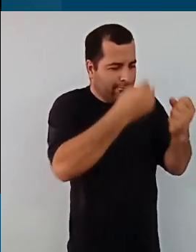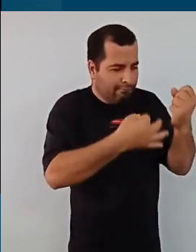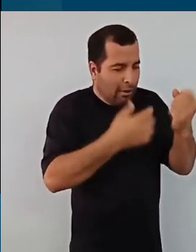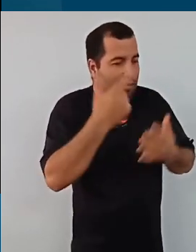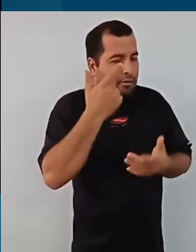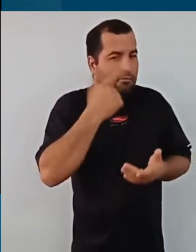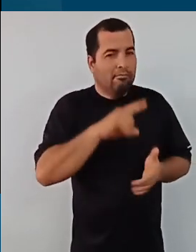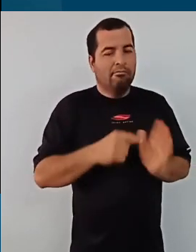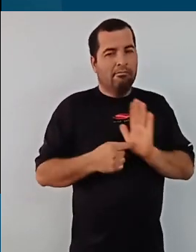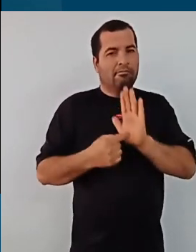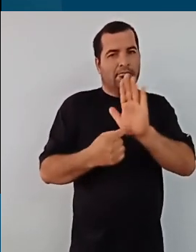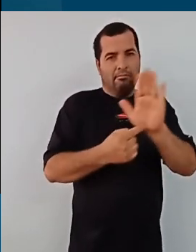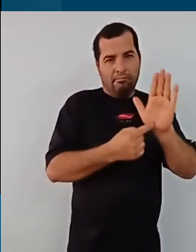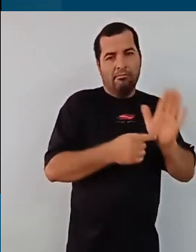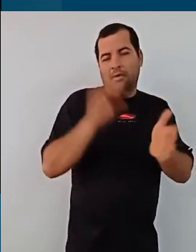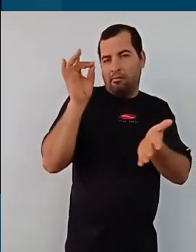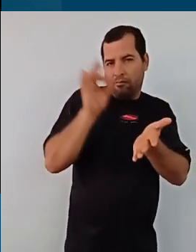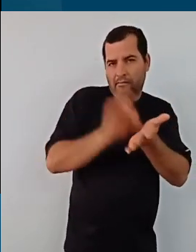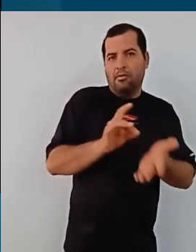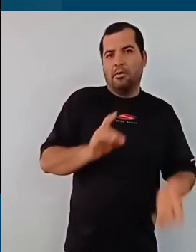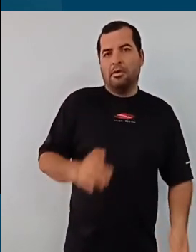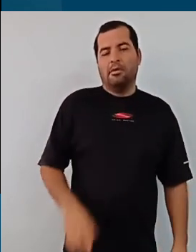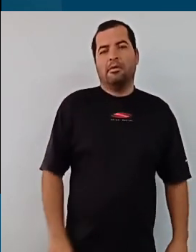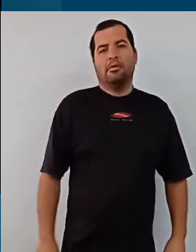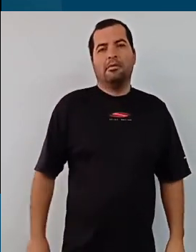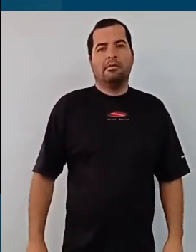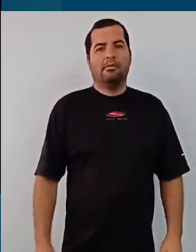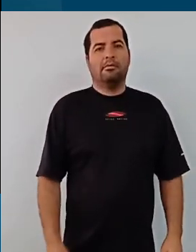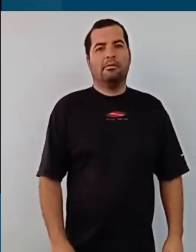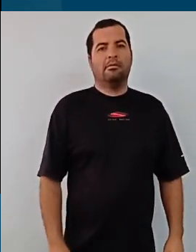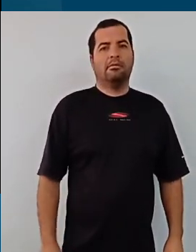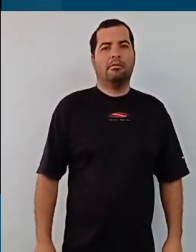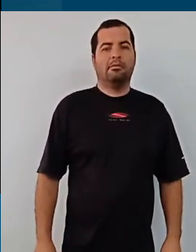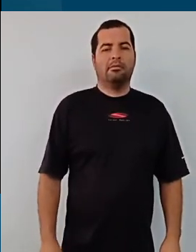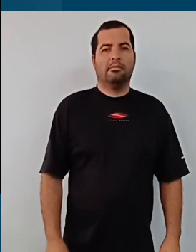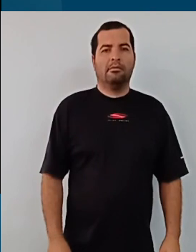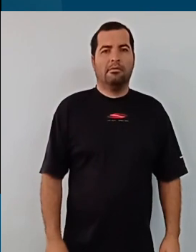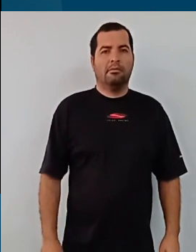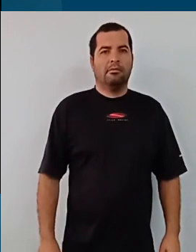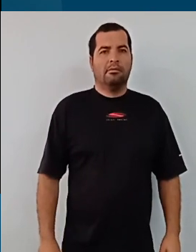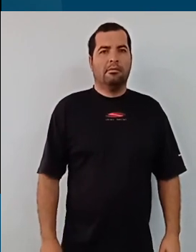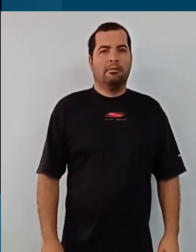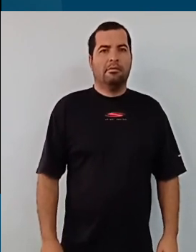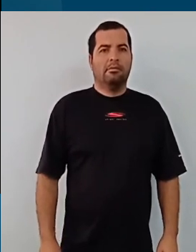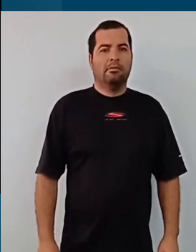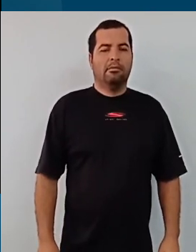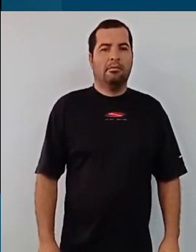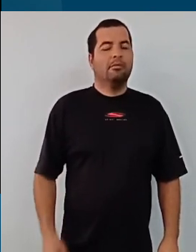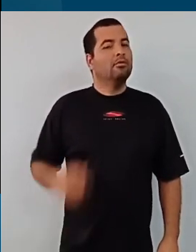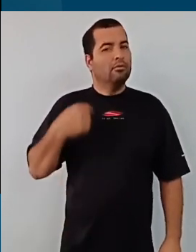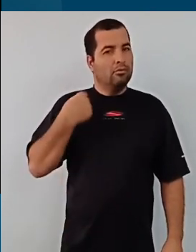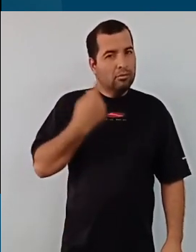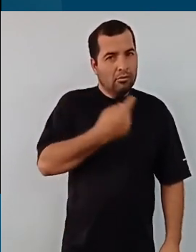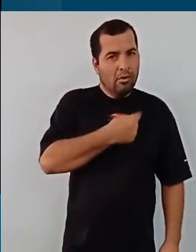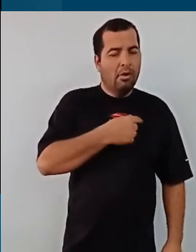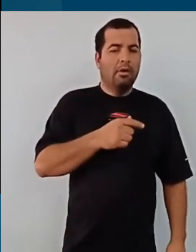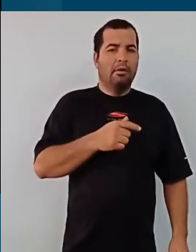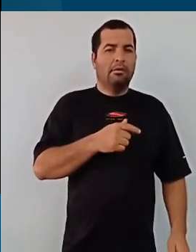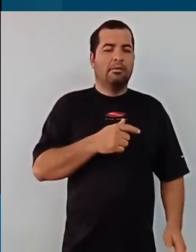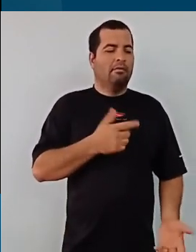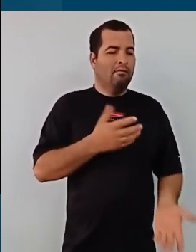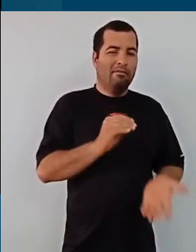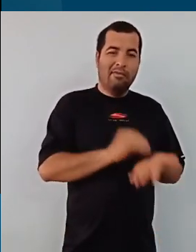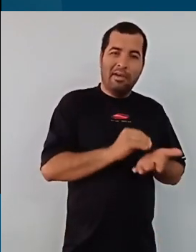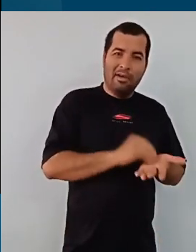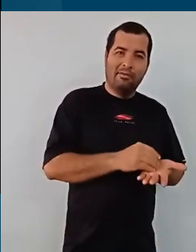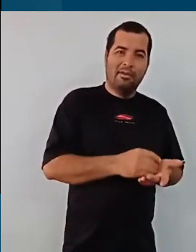aí eu mostro uma competência ou uma habilidade. Então, e a gente não trabalha isso, a gente trabalha